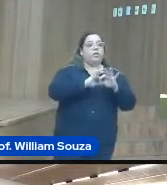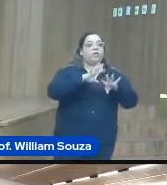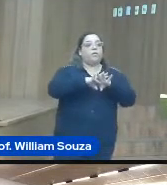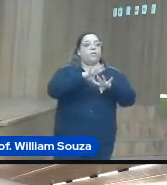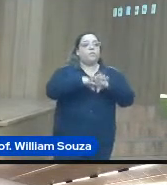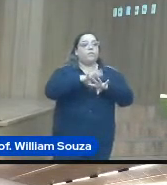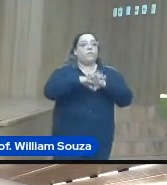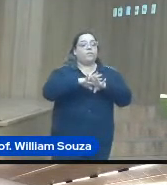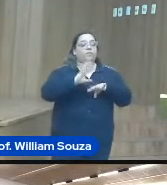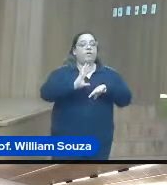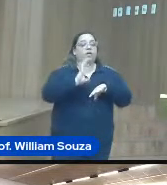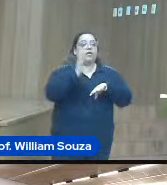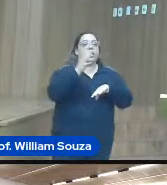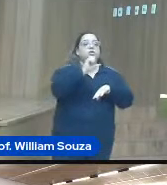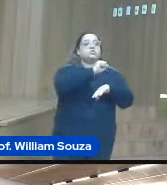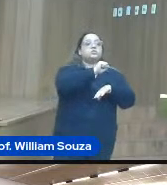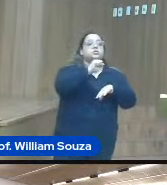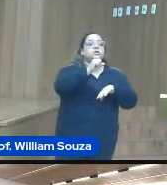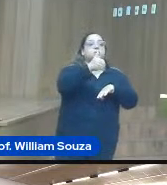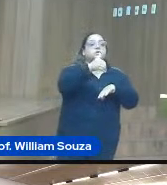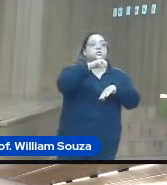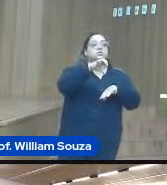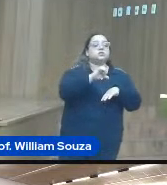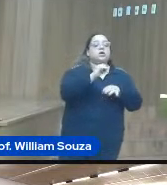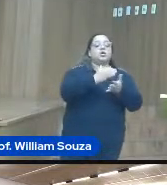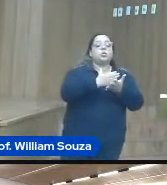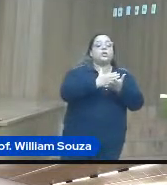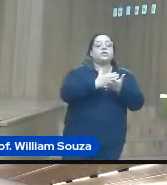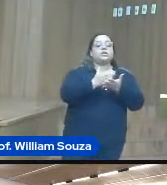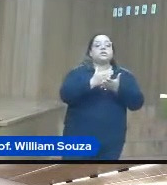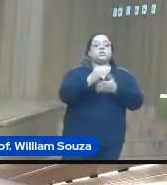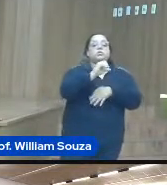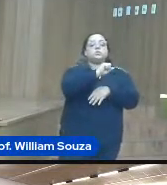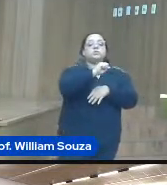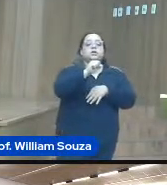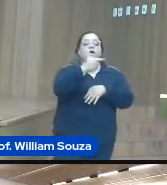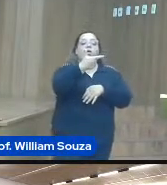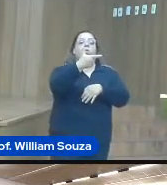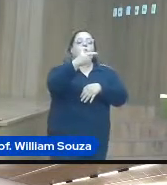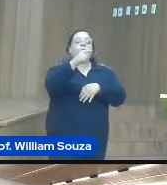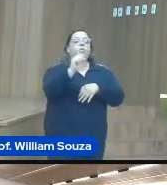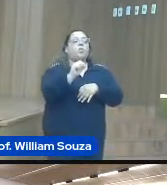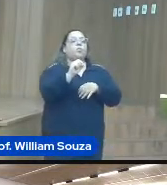século XIX e no início do século XX se deu no sentido de